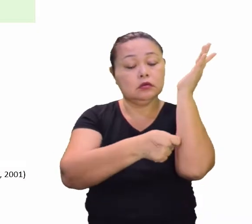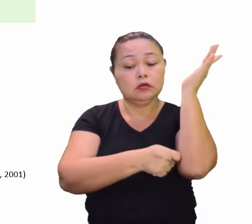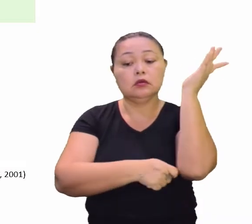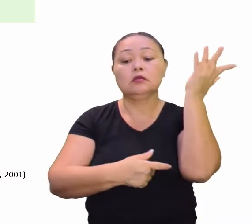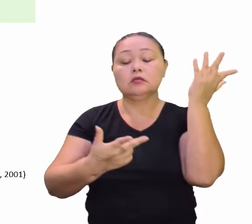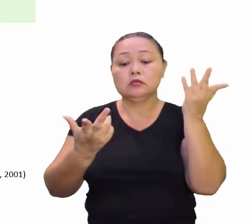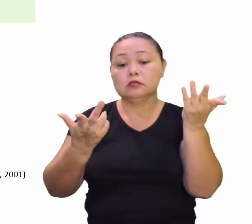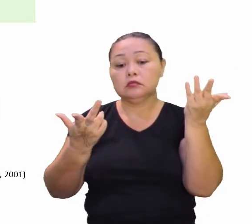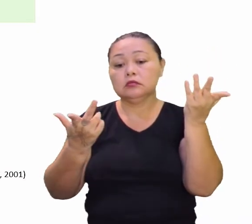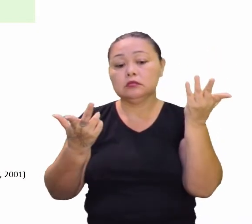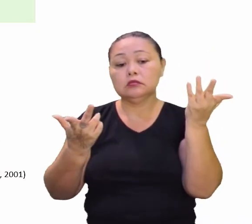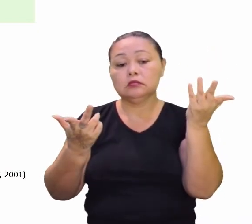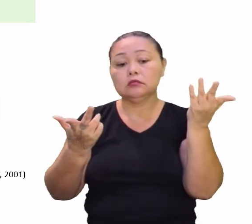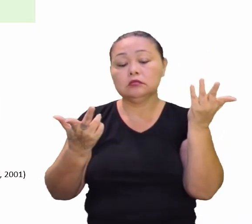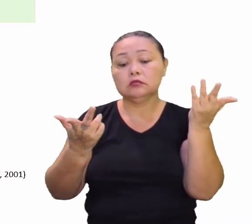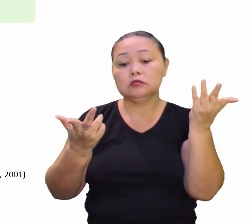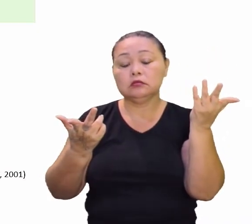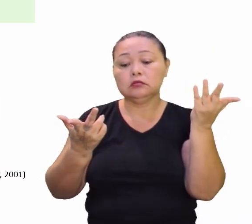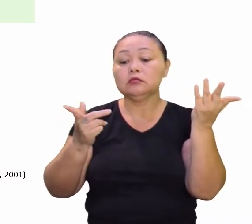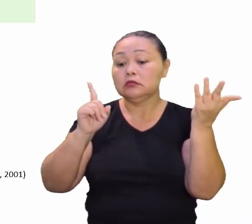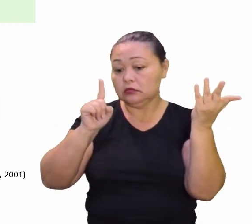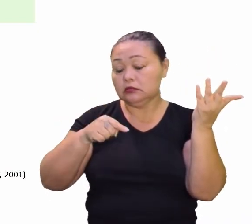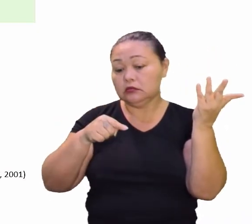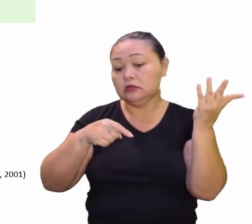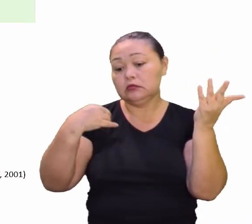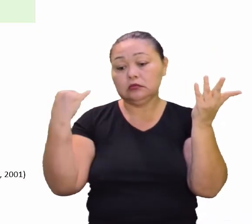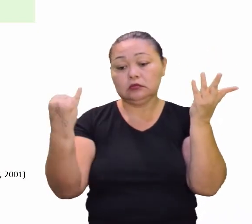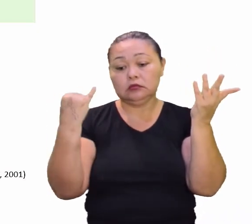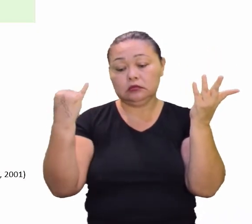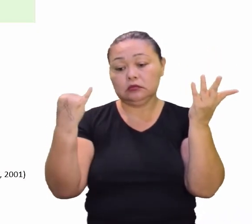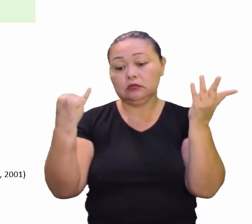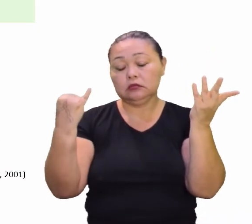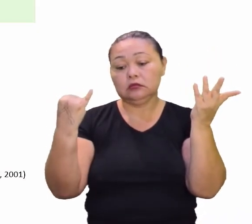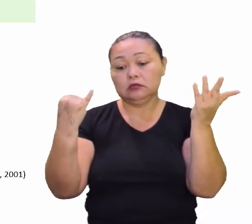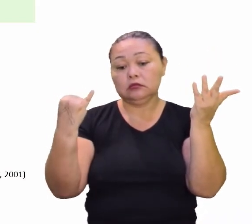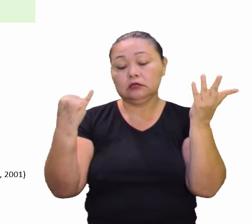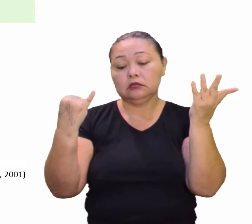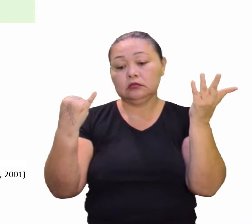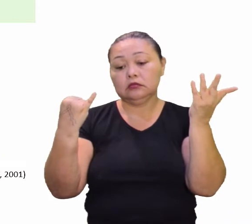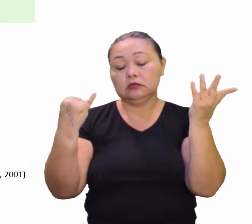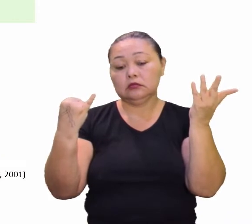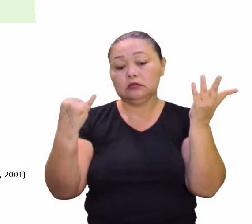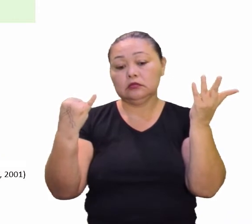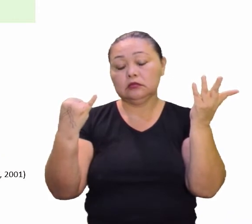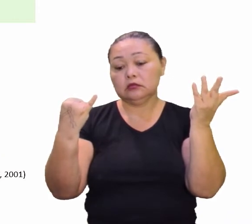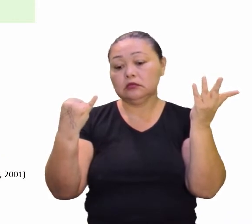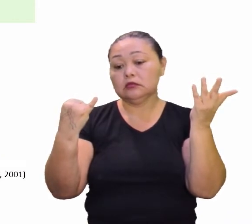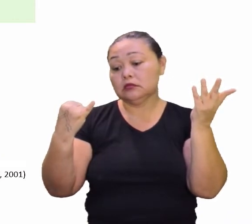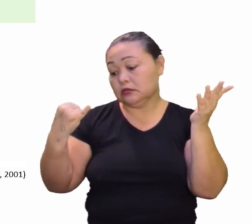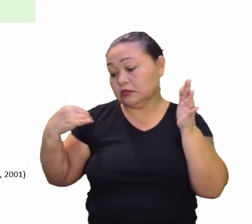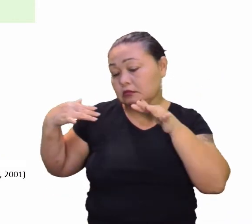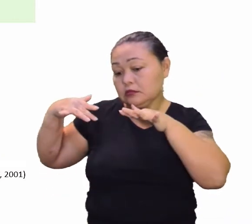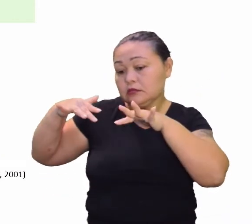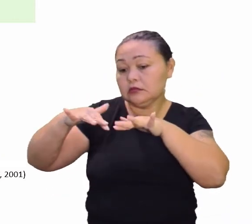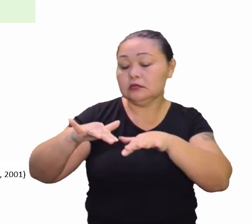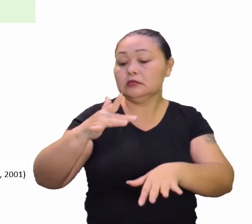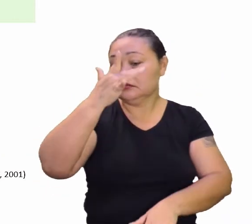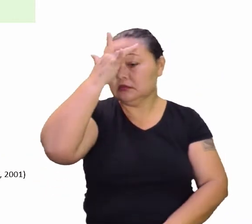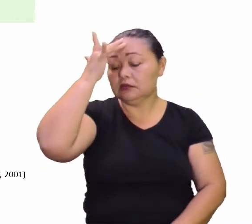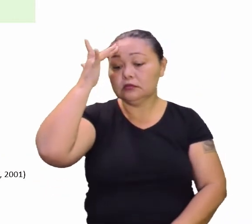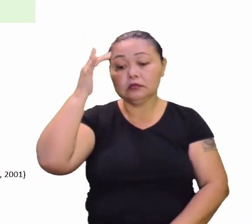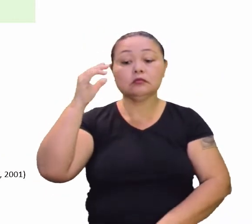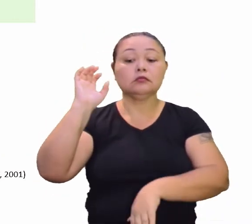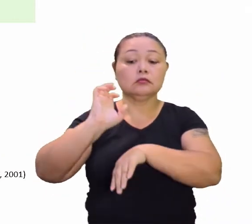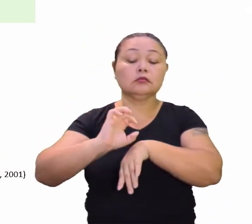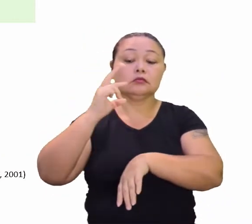borracha, que é vamos colocar, que foi importante aí também para essa chegada de imigrantes aqui em Rondônia,